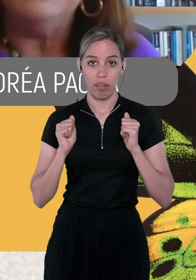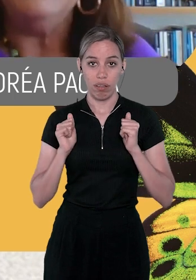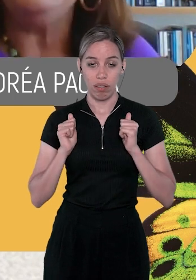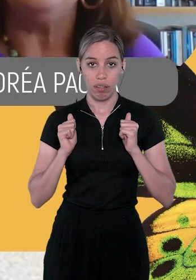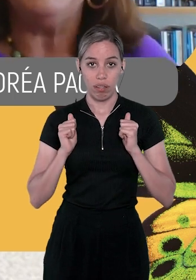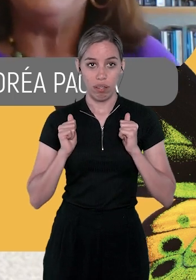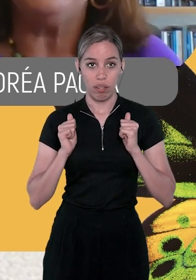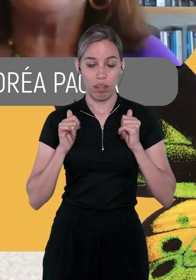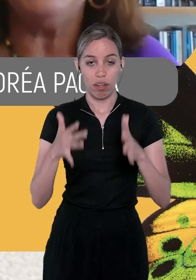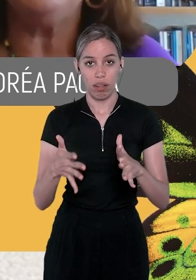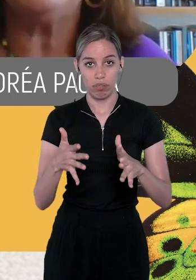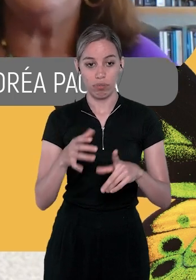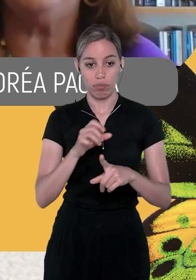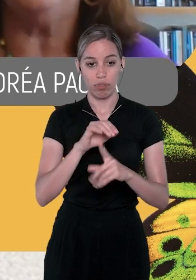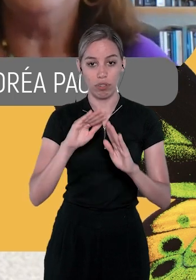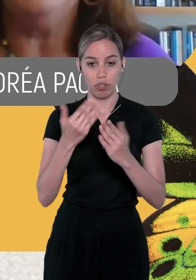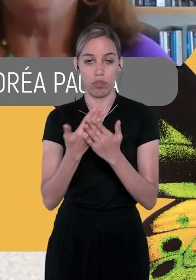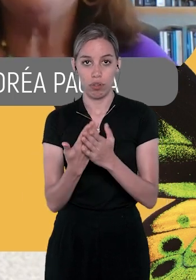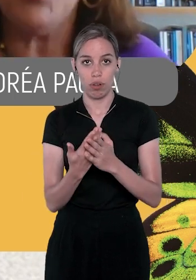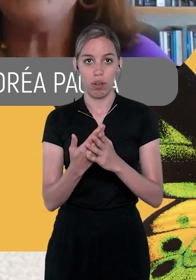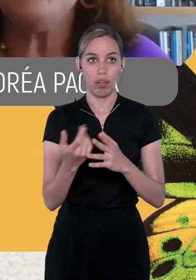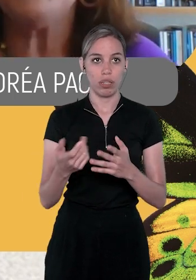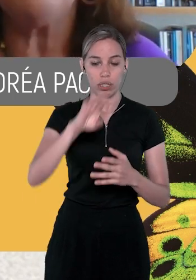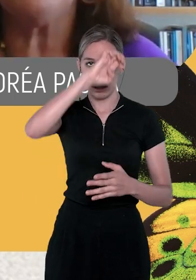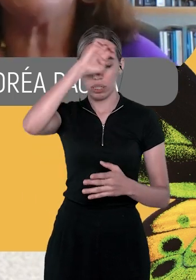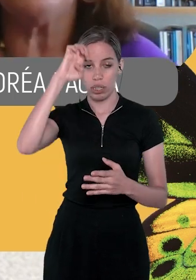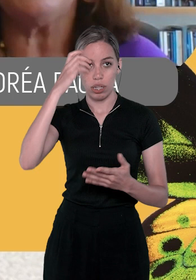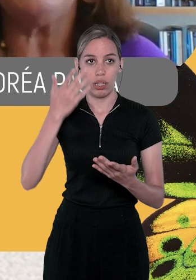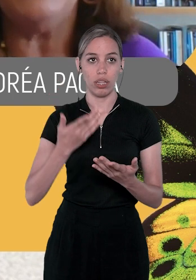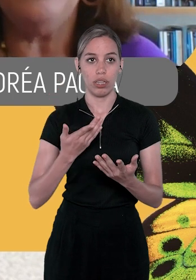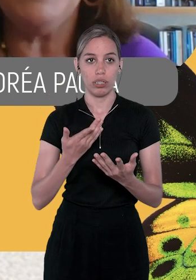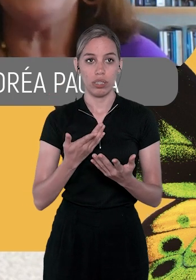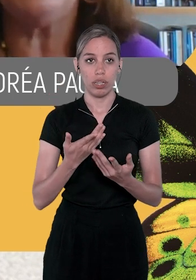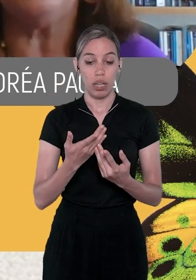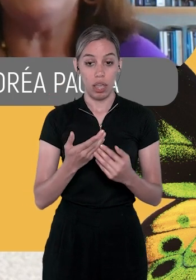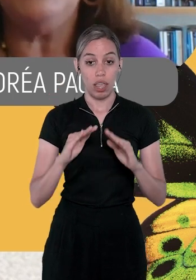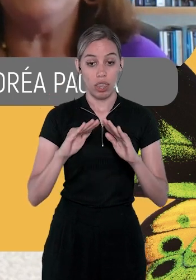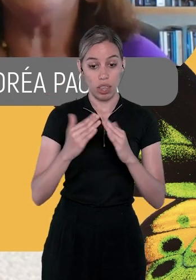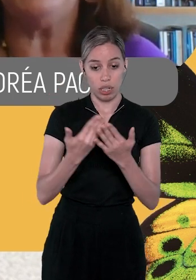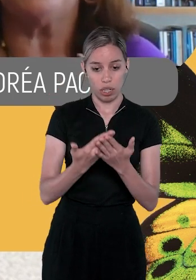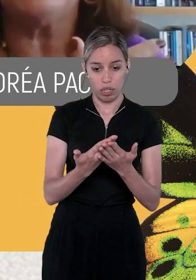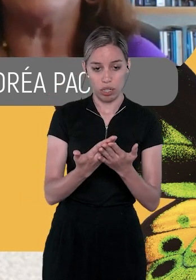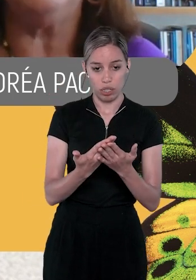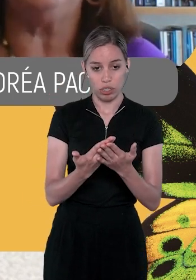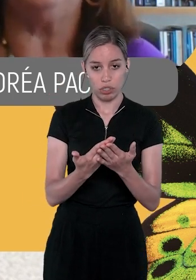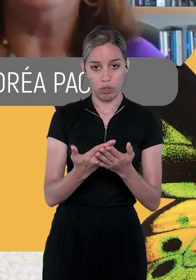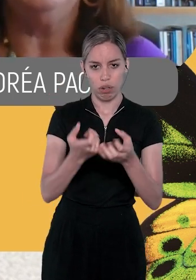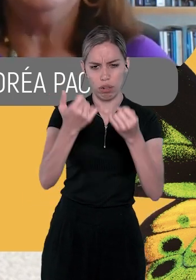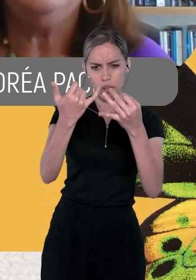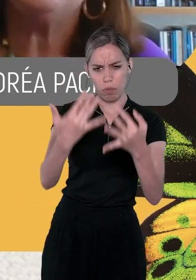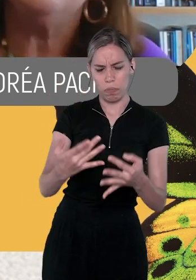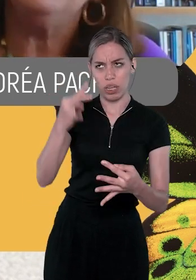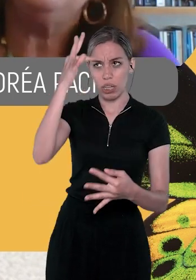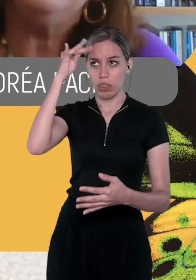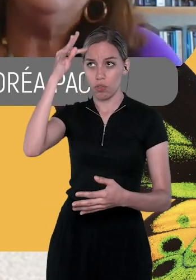ético. Então, nós temos sido pródigos na produção acadêmica de teorias de inclusão,